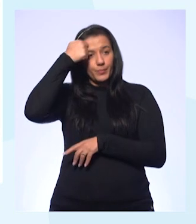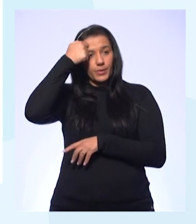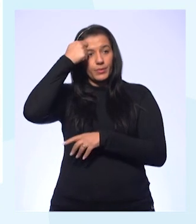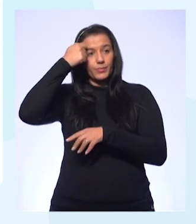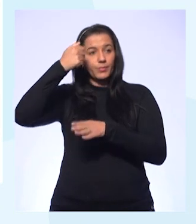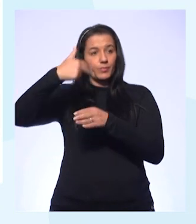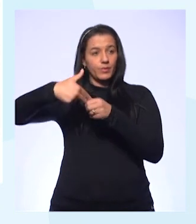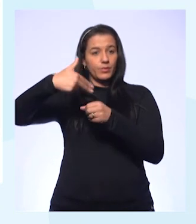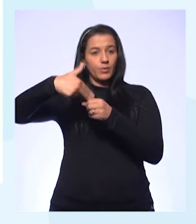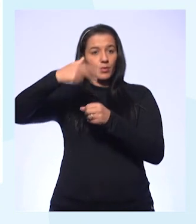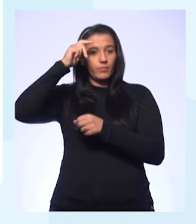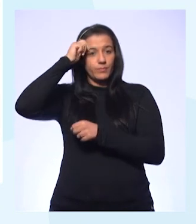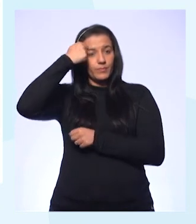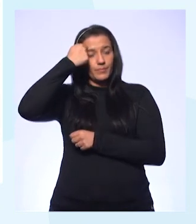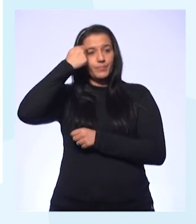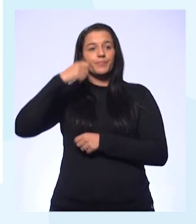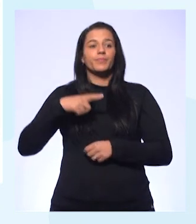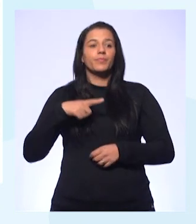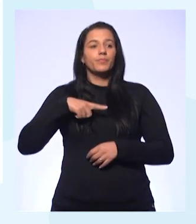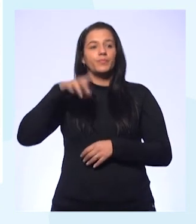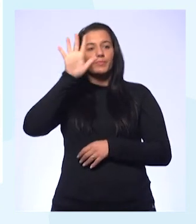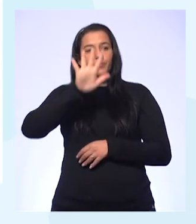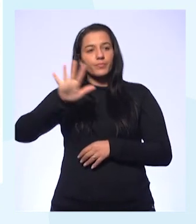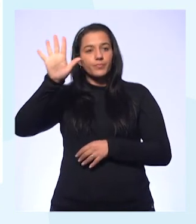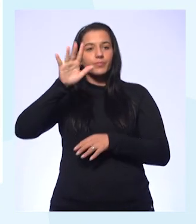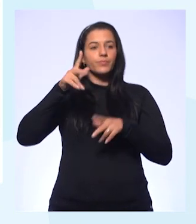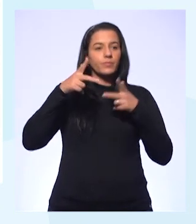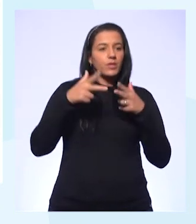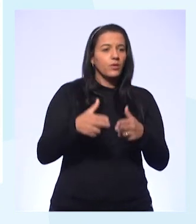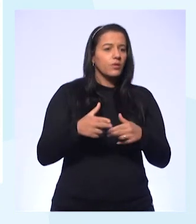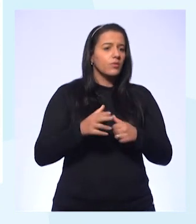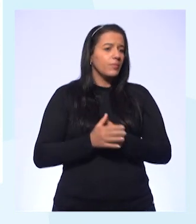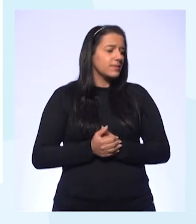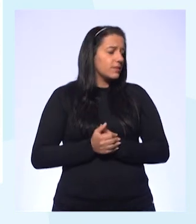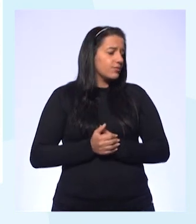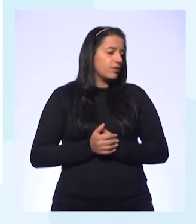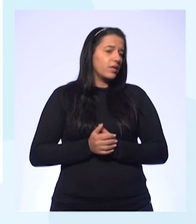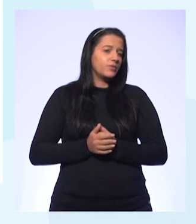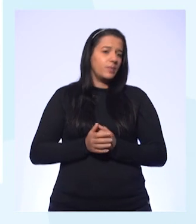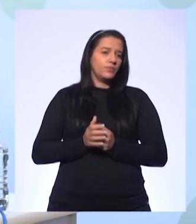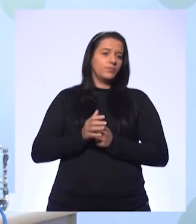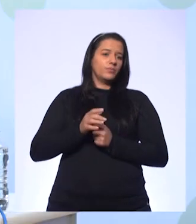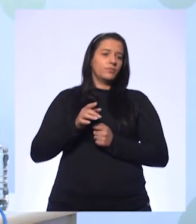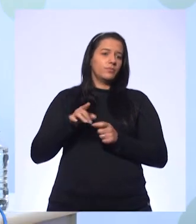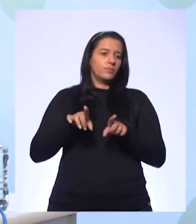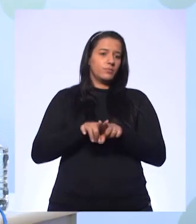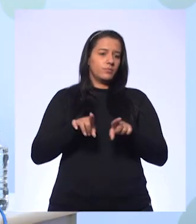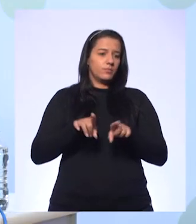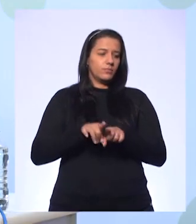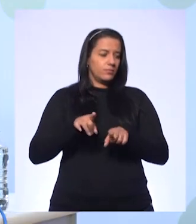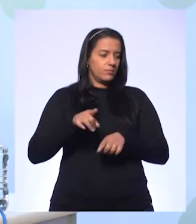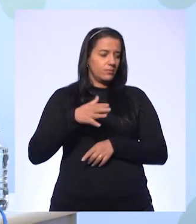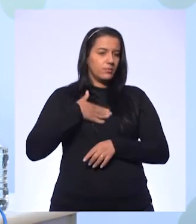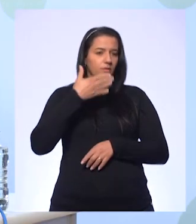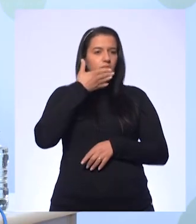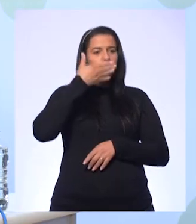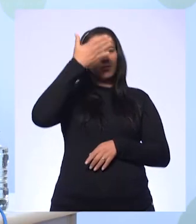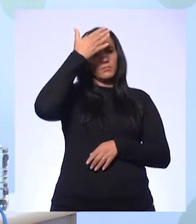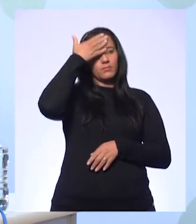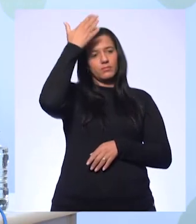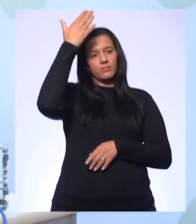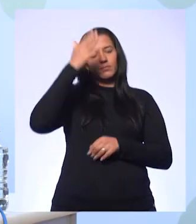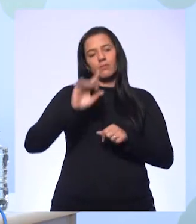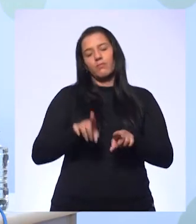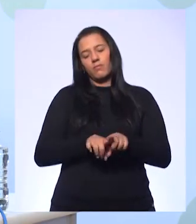Importante retratar isso aí, como acontece no Oriente Médio, né? Então, tem essa questão da relação da